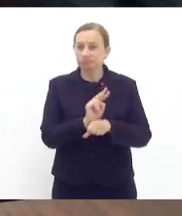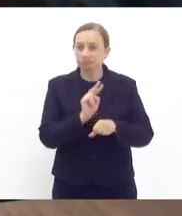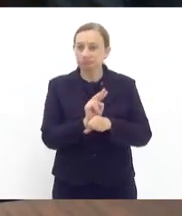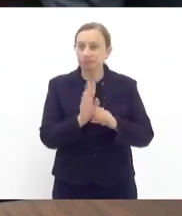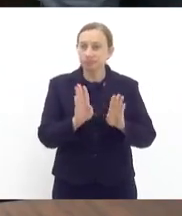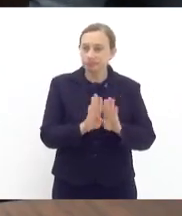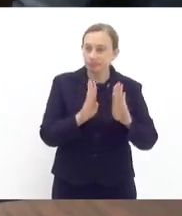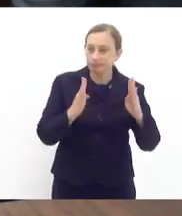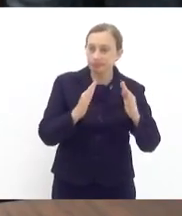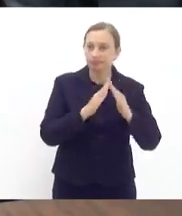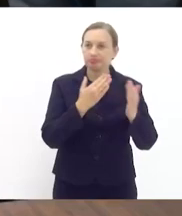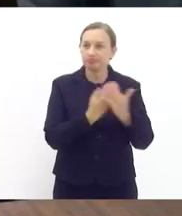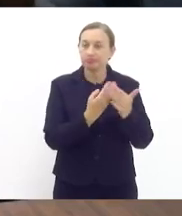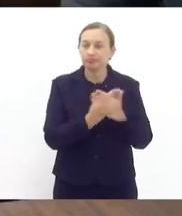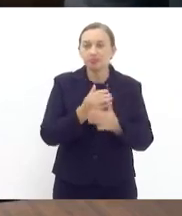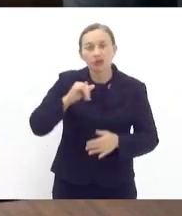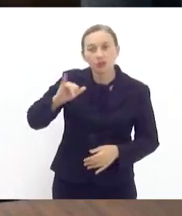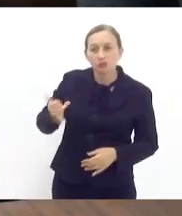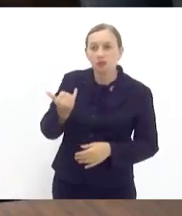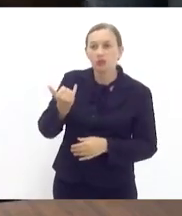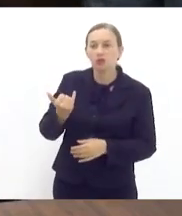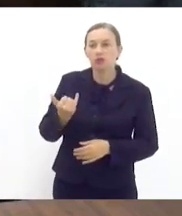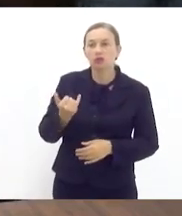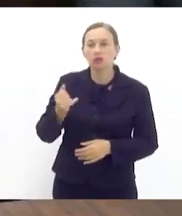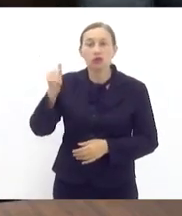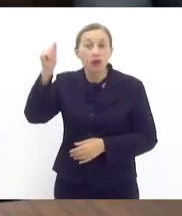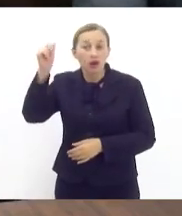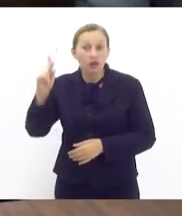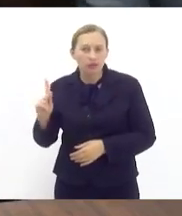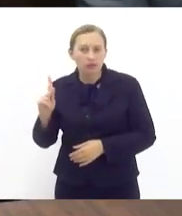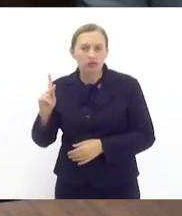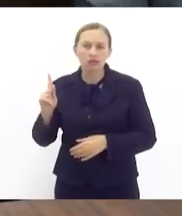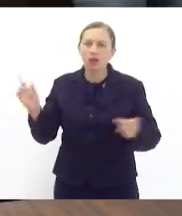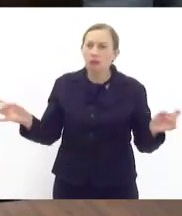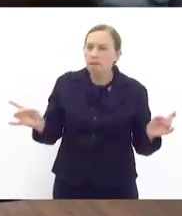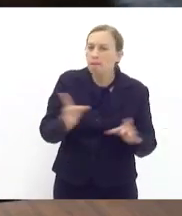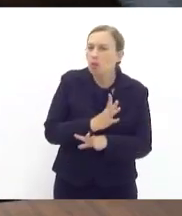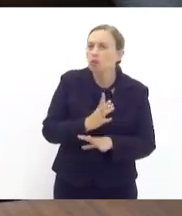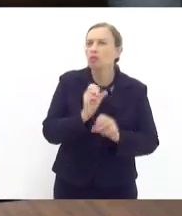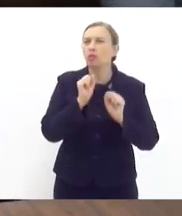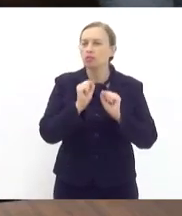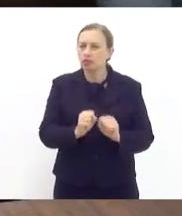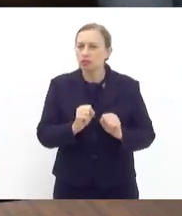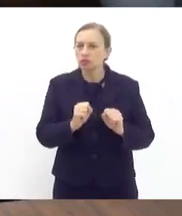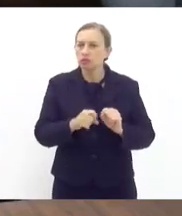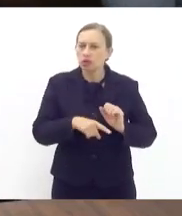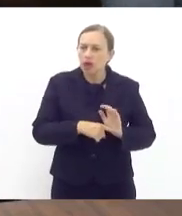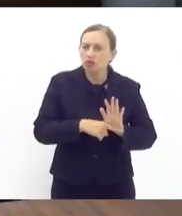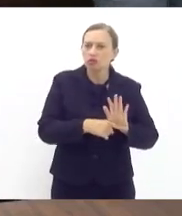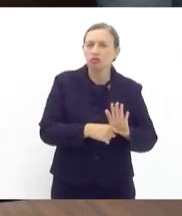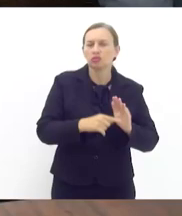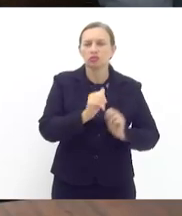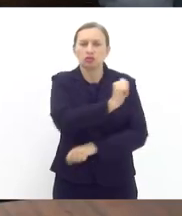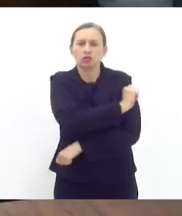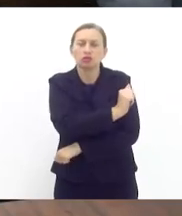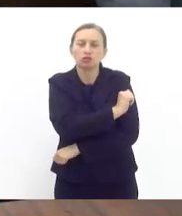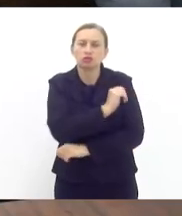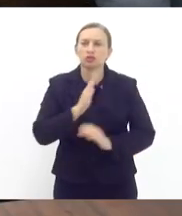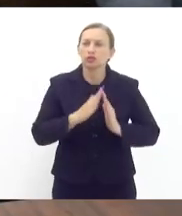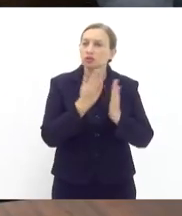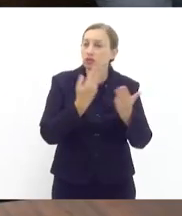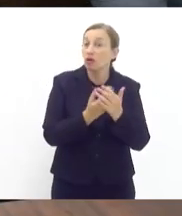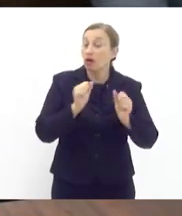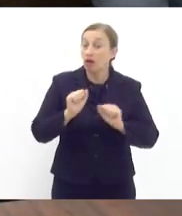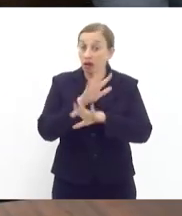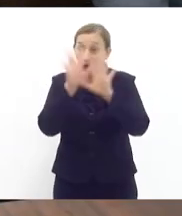aproveitar aqueles que acabaram de ir para casa que estão prontos para poder atender os alunos isso aí é